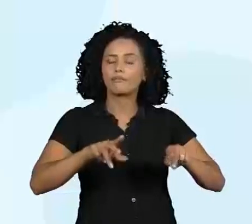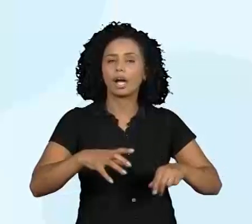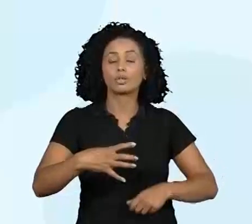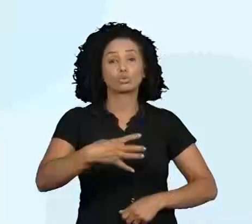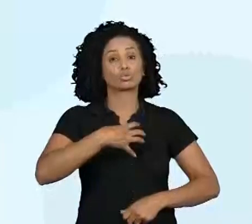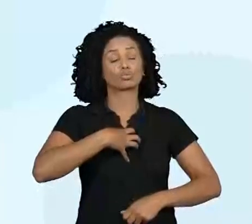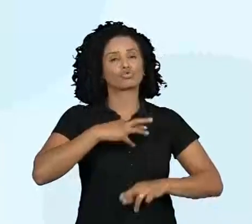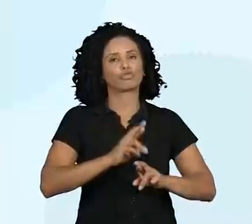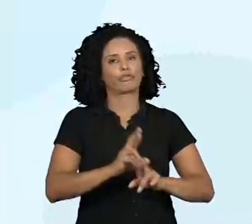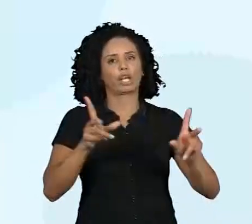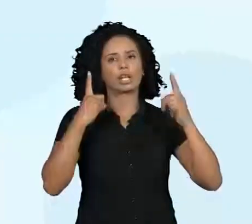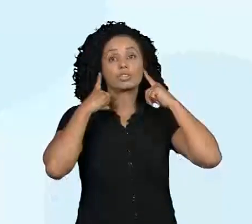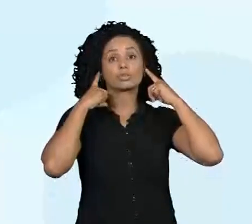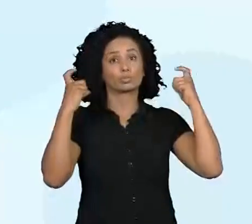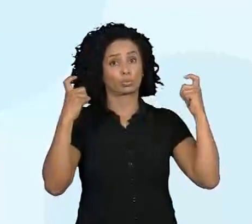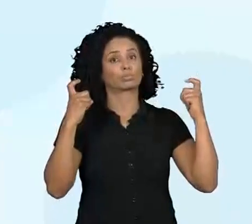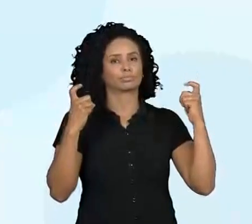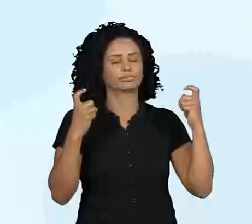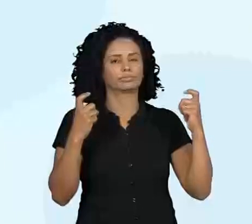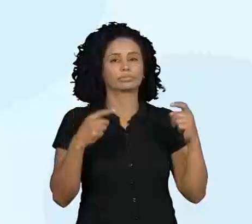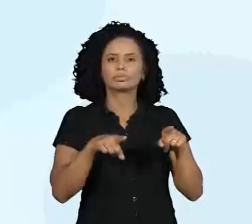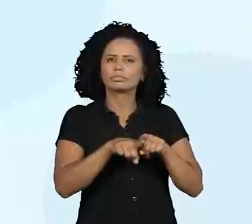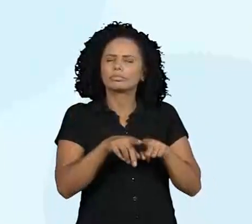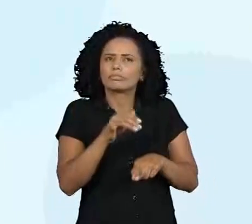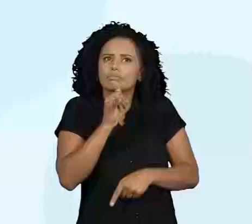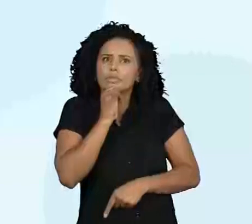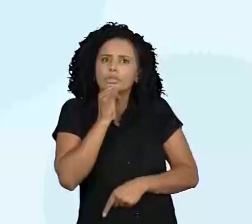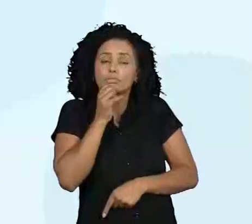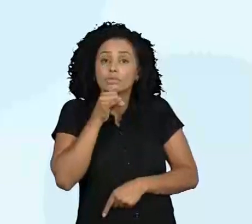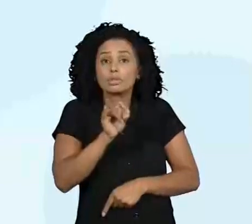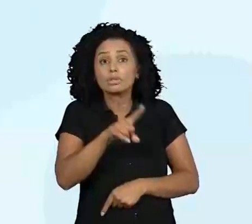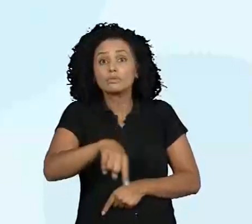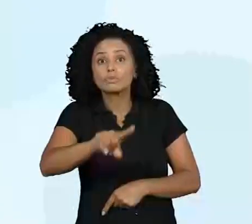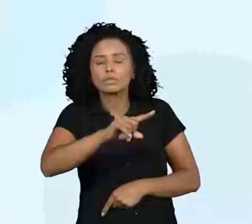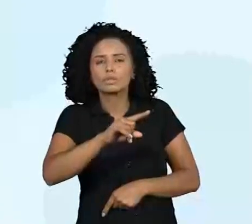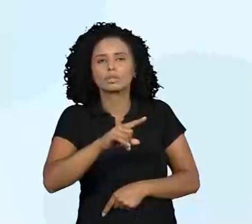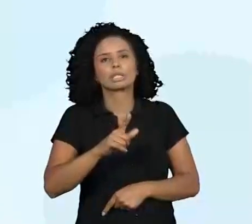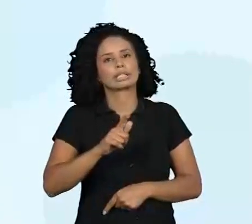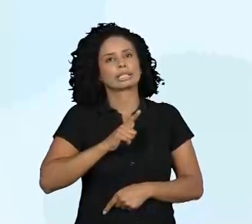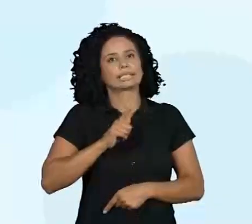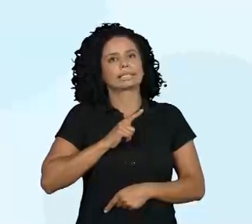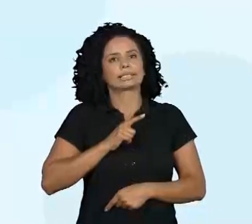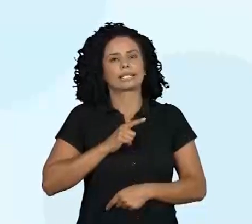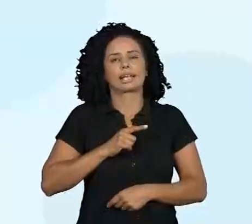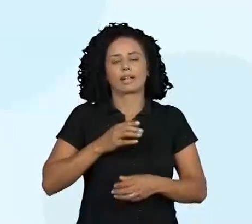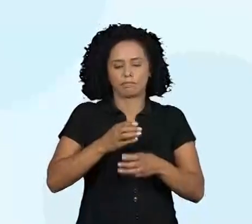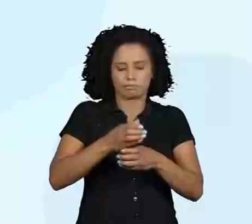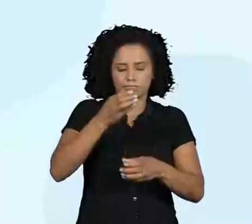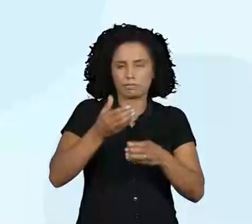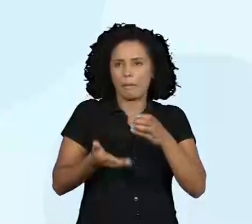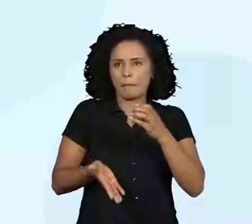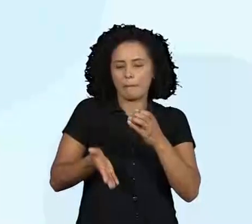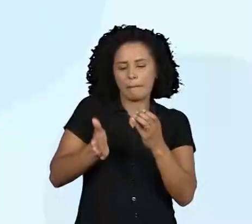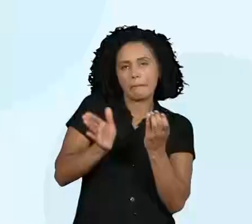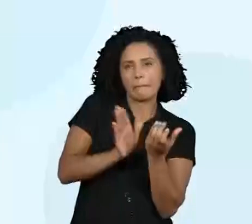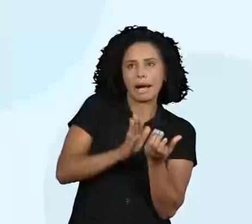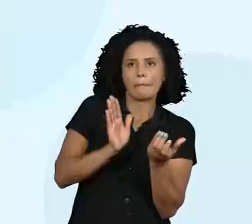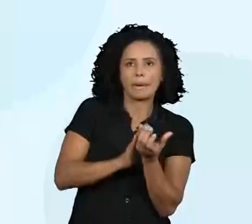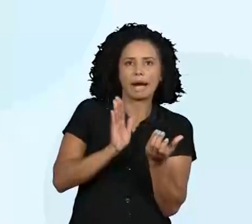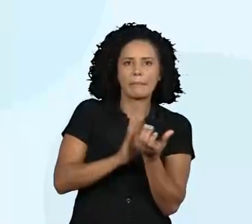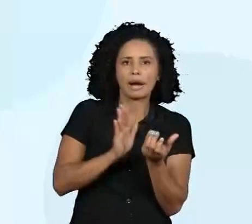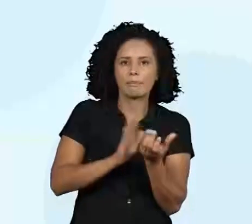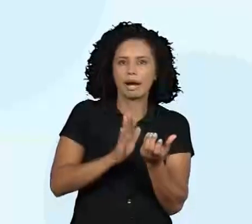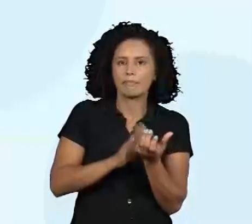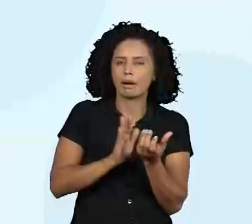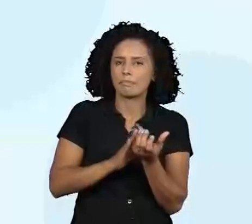diferentes sons. Por exemplo, se você bater no fundo de uma lata, Sim. verá